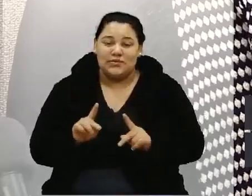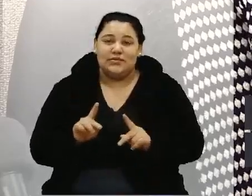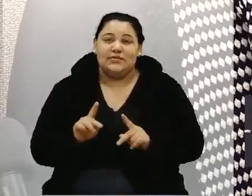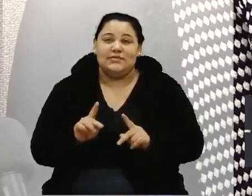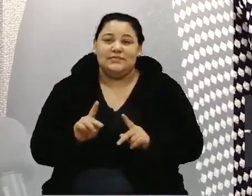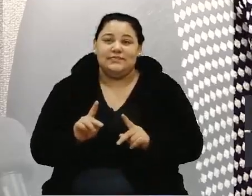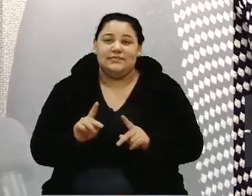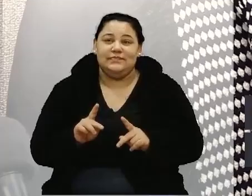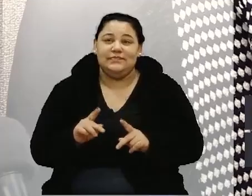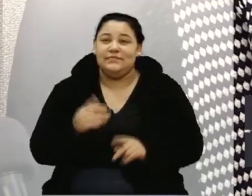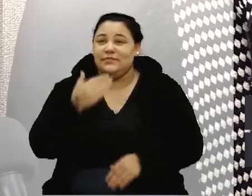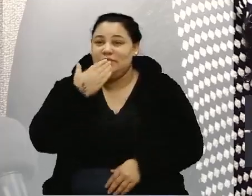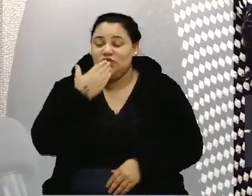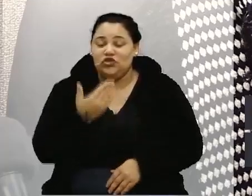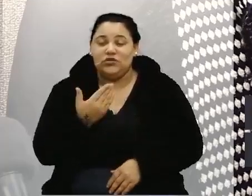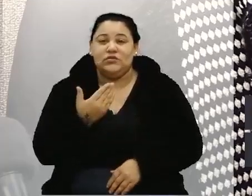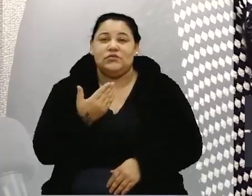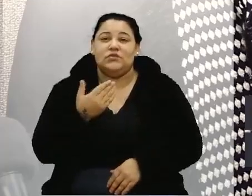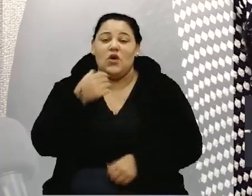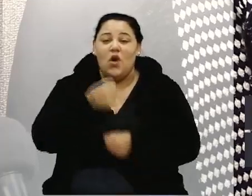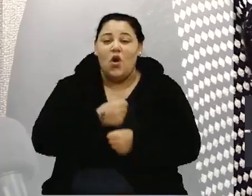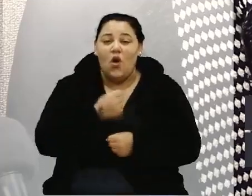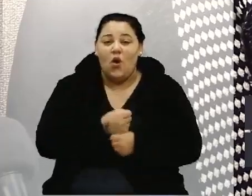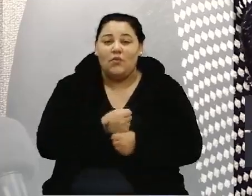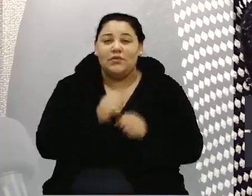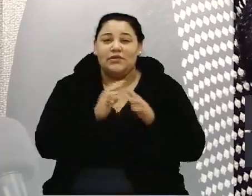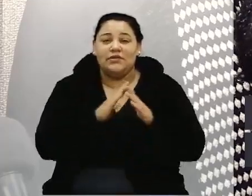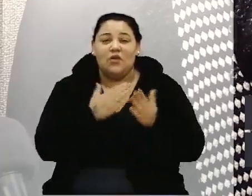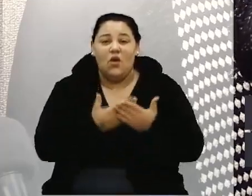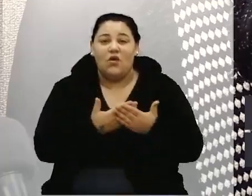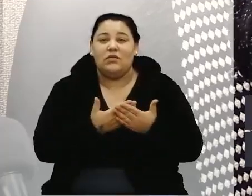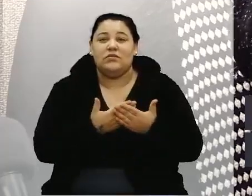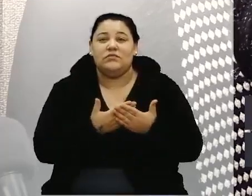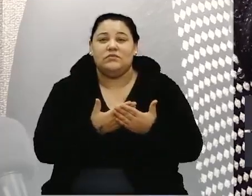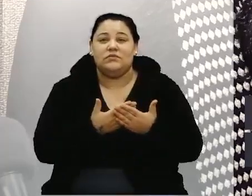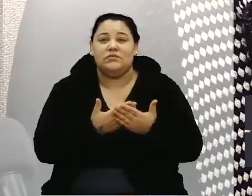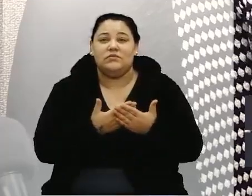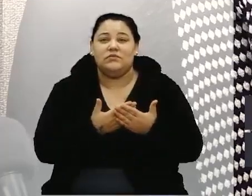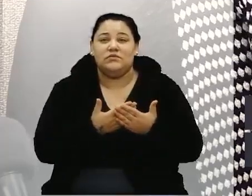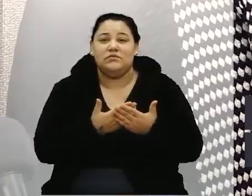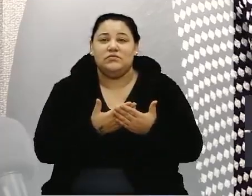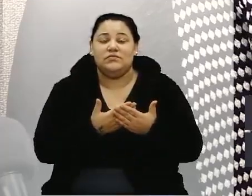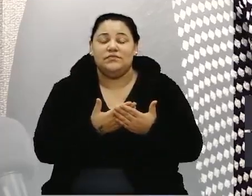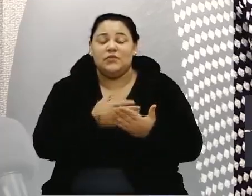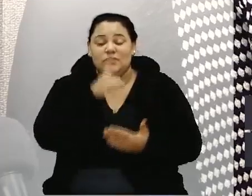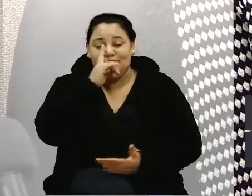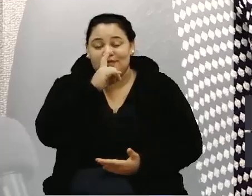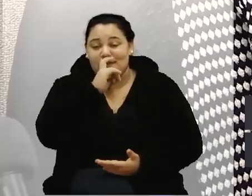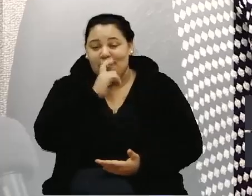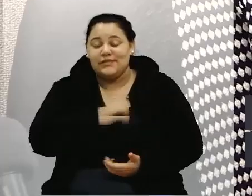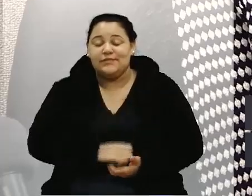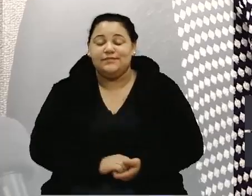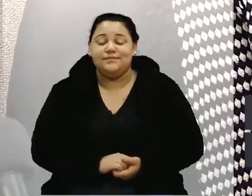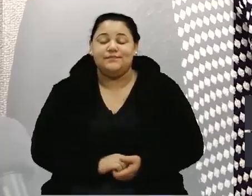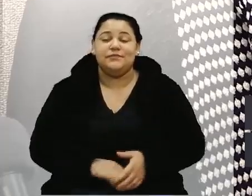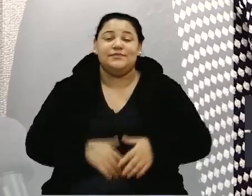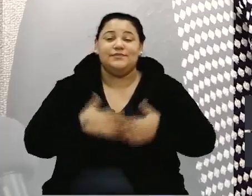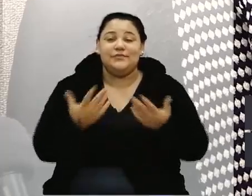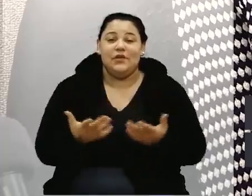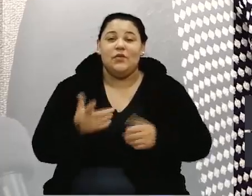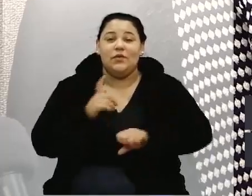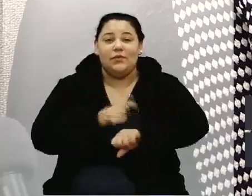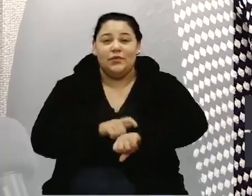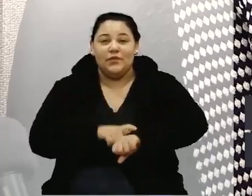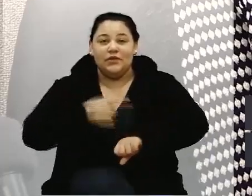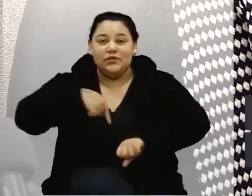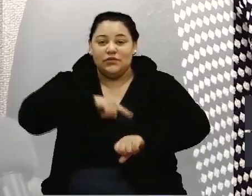pessoas pedindo obras para as escolas, os pais. Então, era um momento que a gente podia realmente